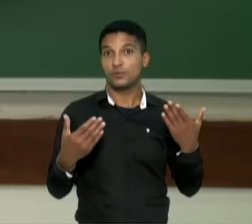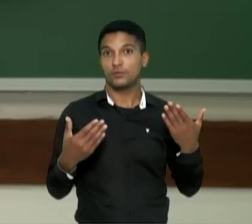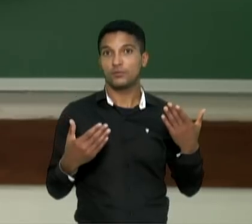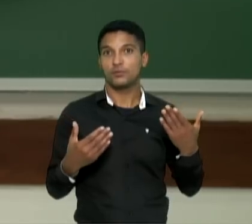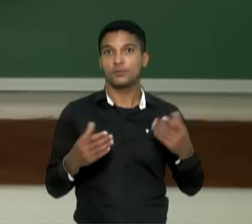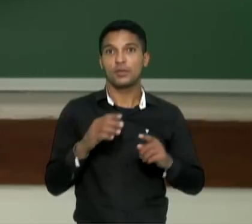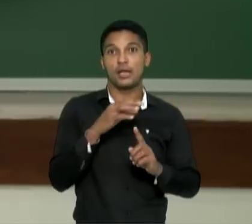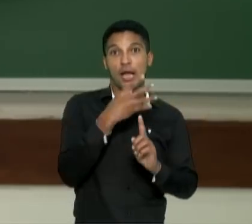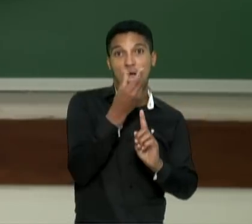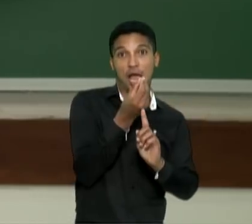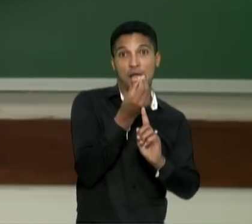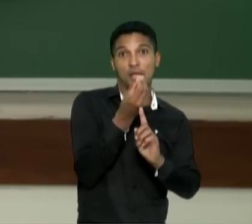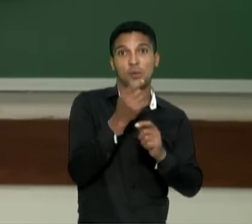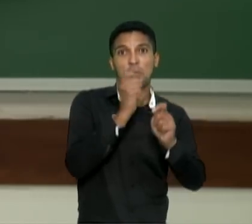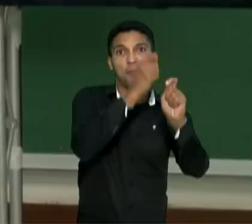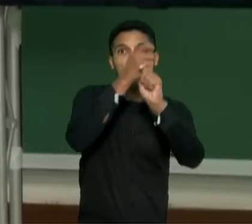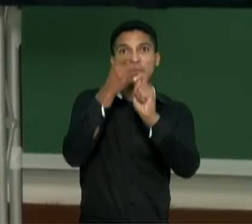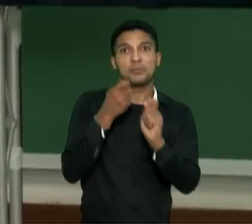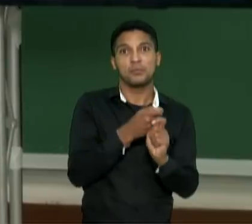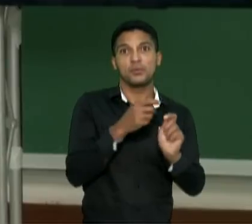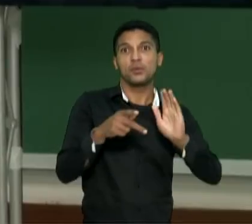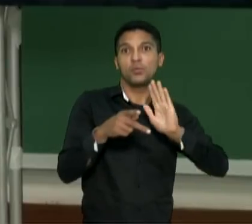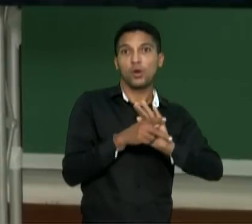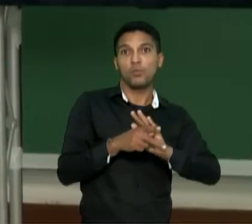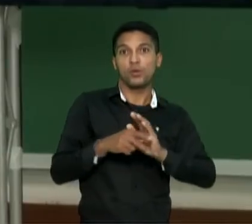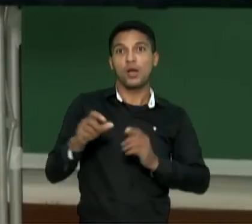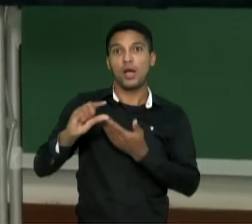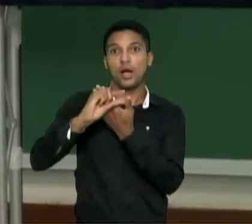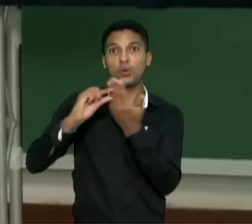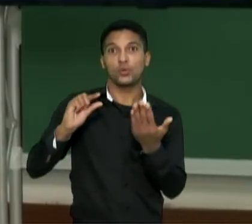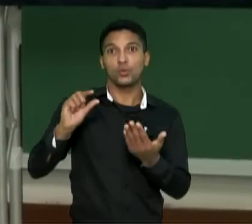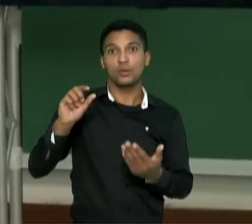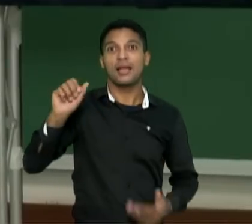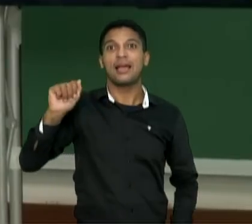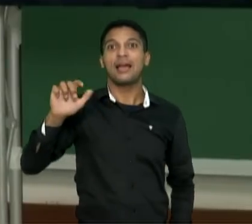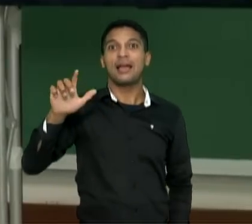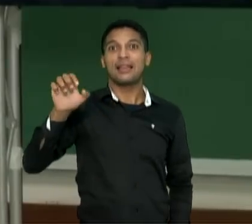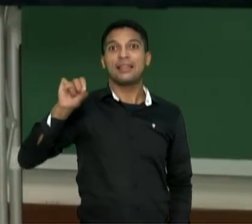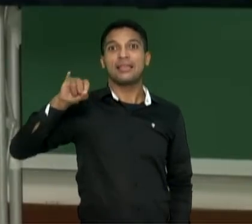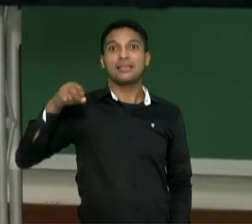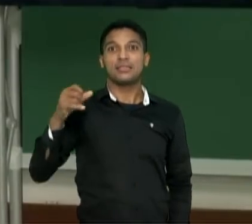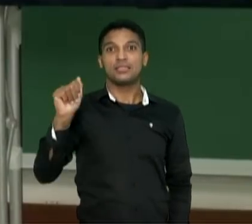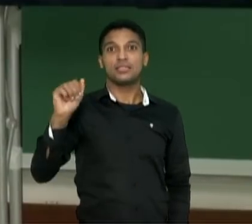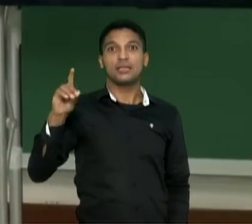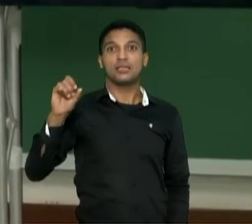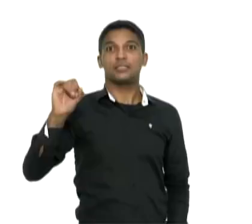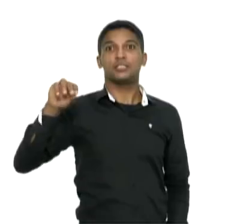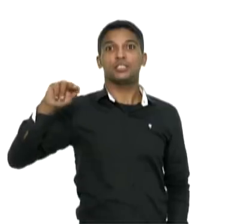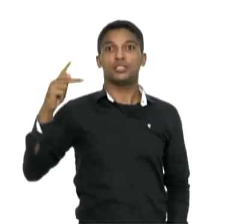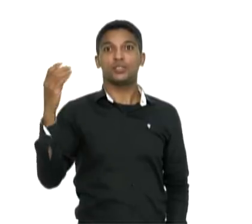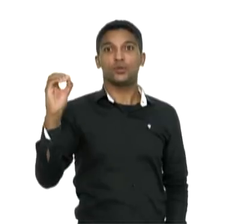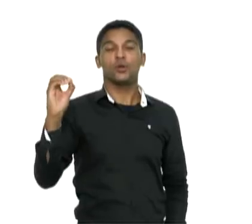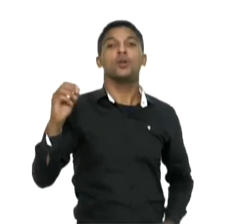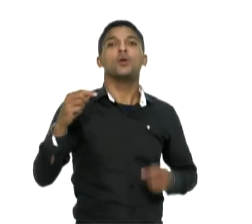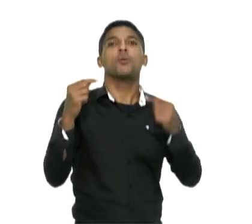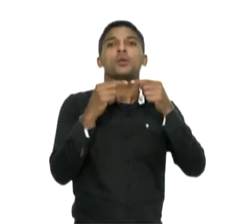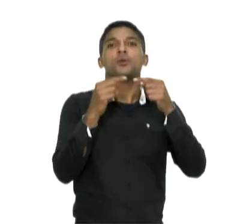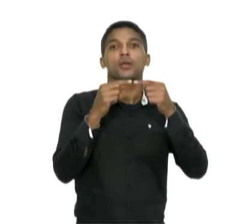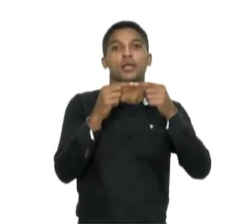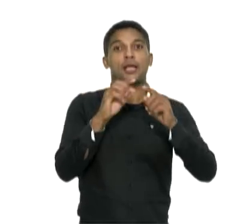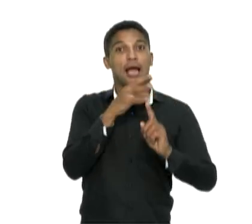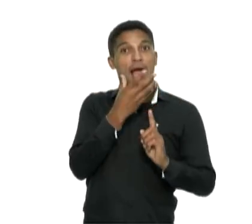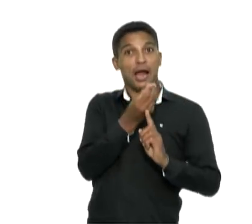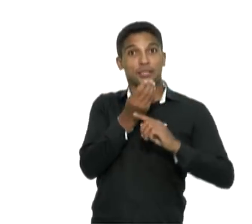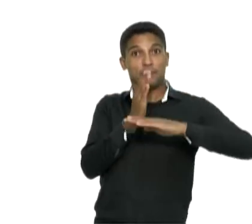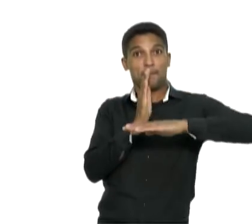A arte de Antônio Francisco Lisboa, né, que a gente conhece muito por Aleijadinho, se ajusta melhor ao barroco, por conta